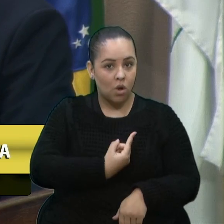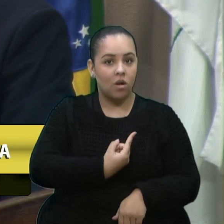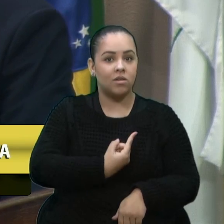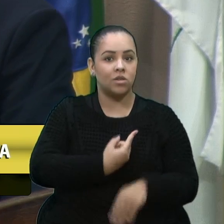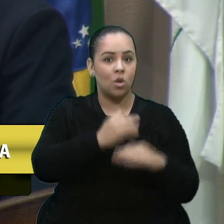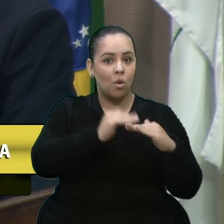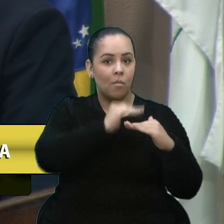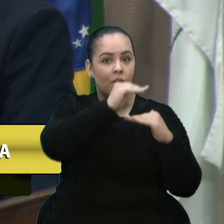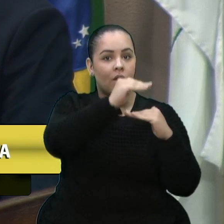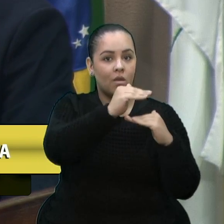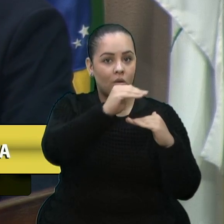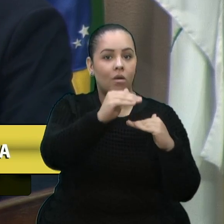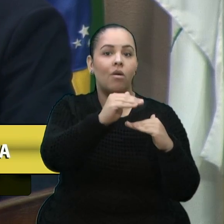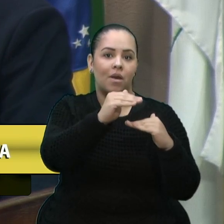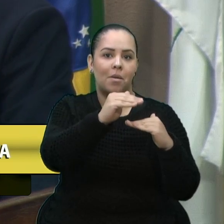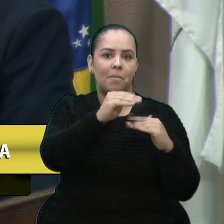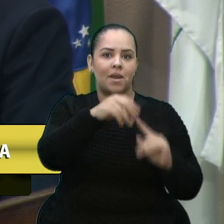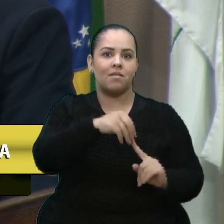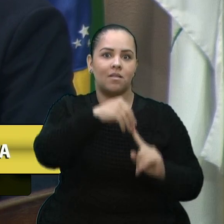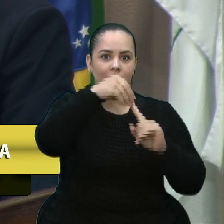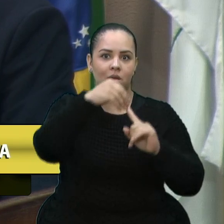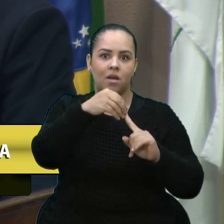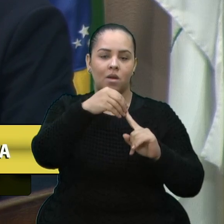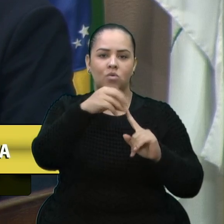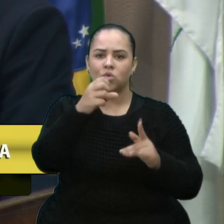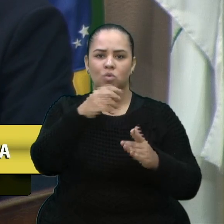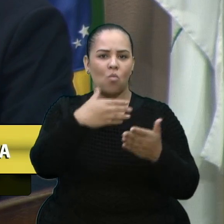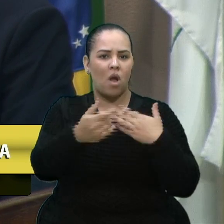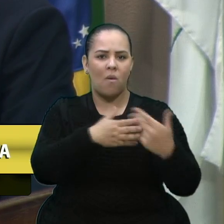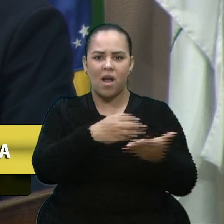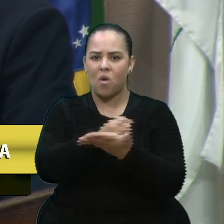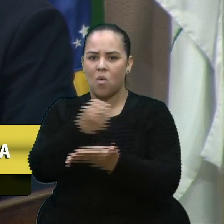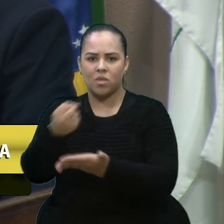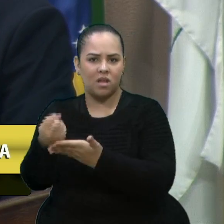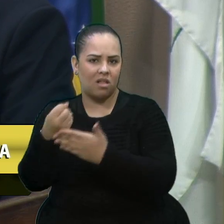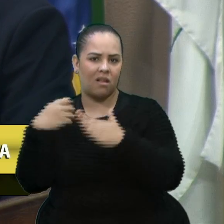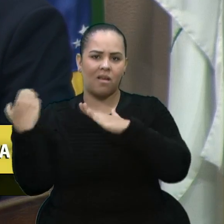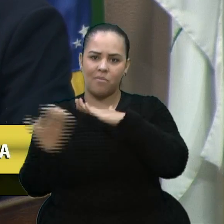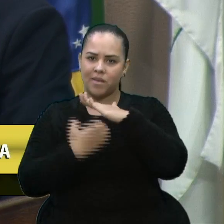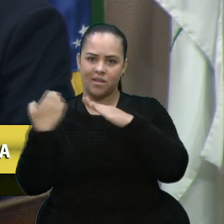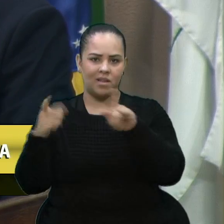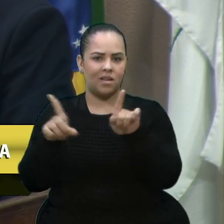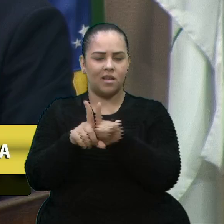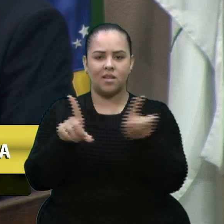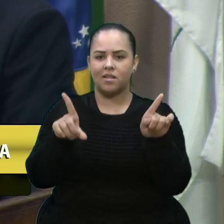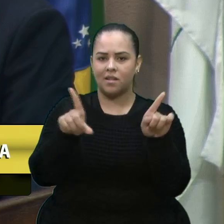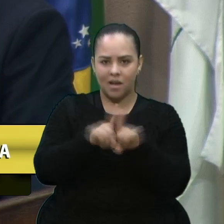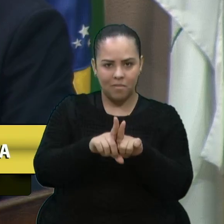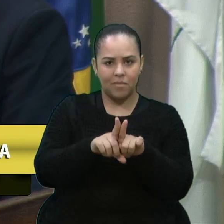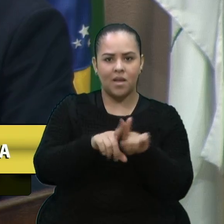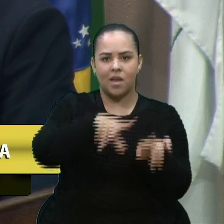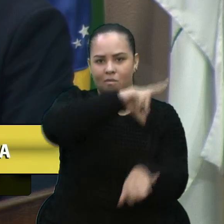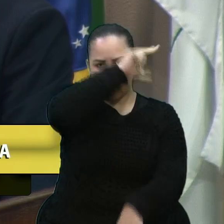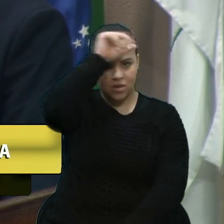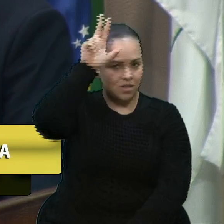as cláusulas de qualquer contrato feito, tanto por empresas como pelo poder público, quando se